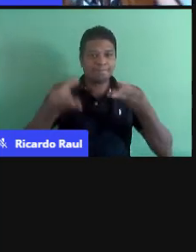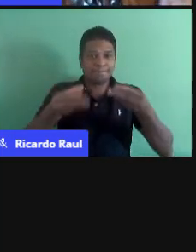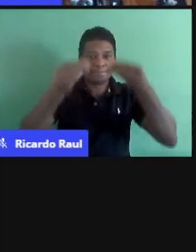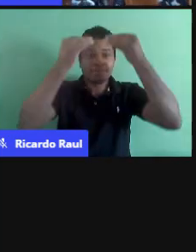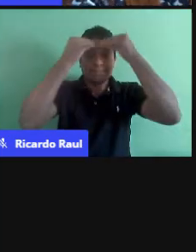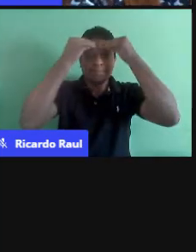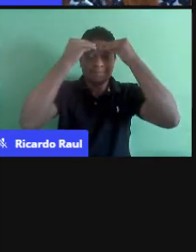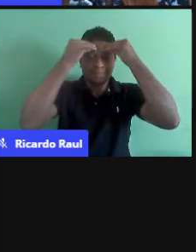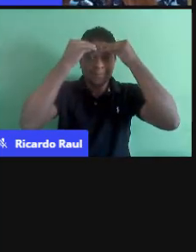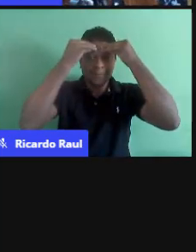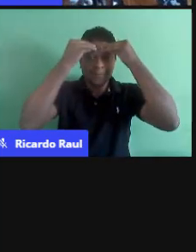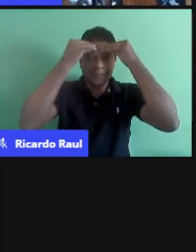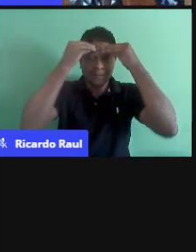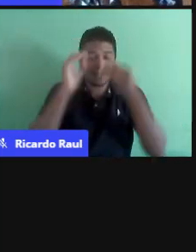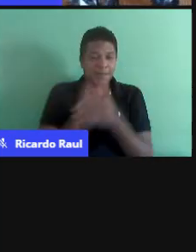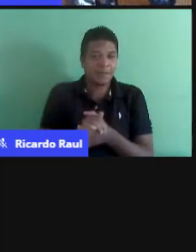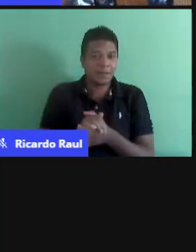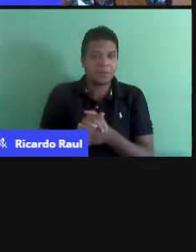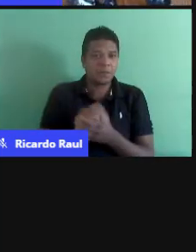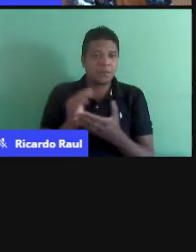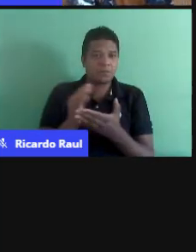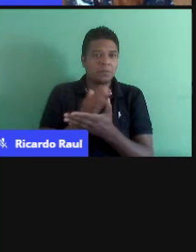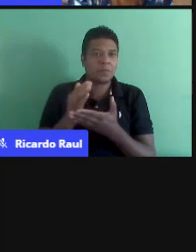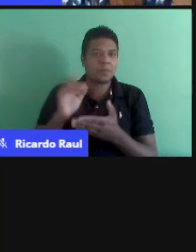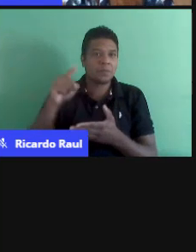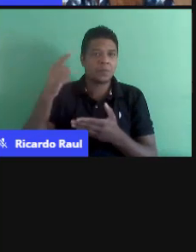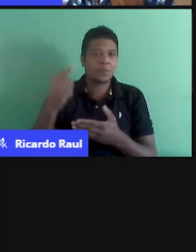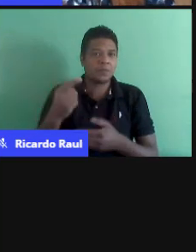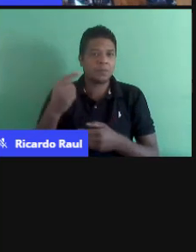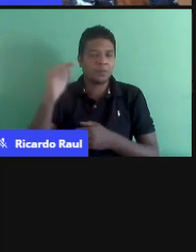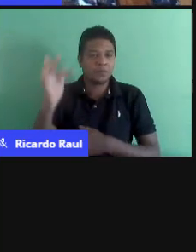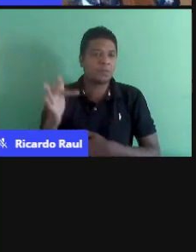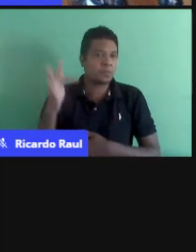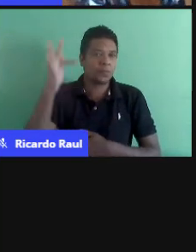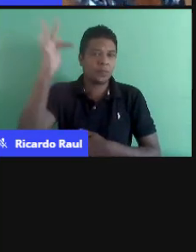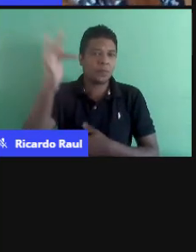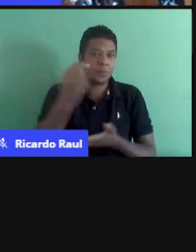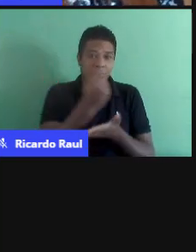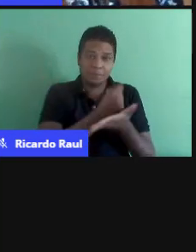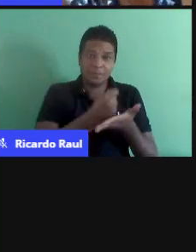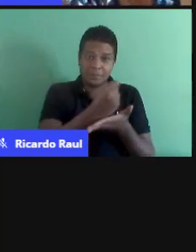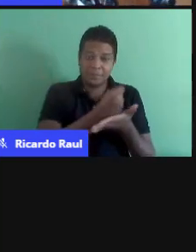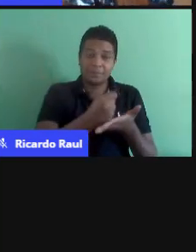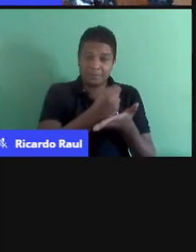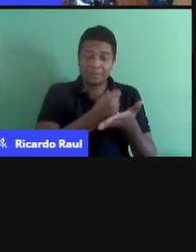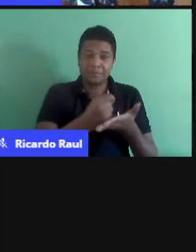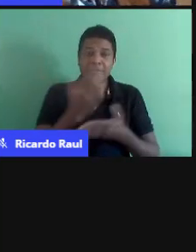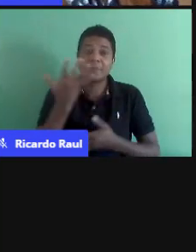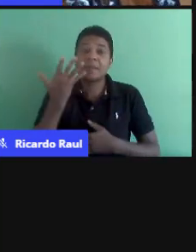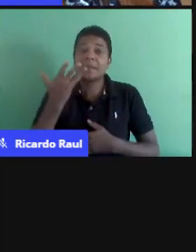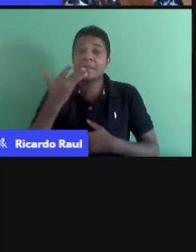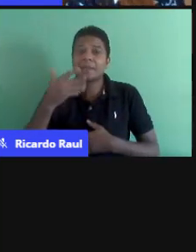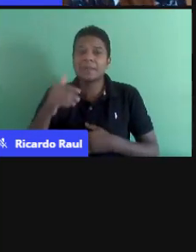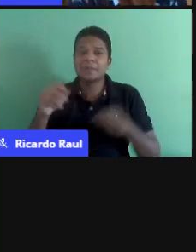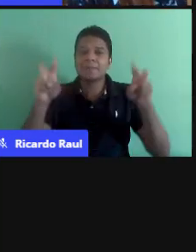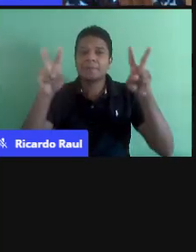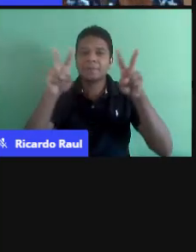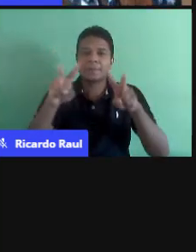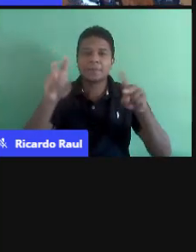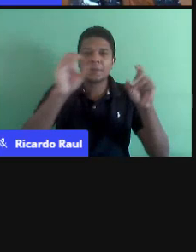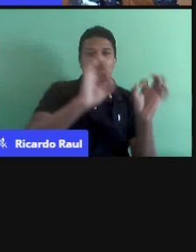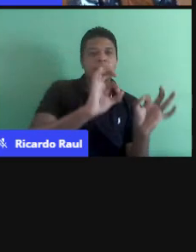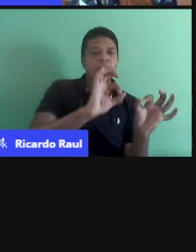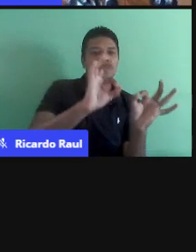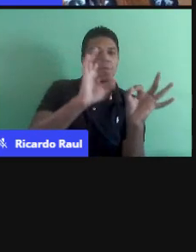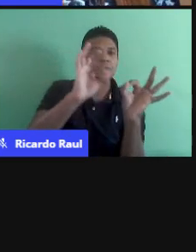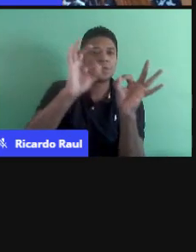ser expressos em algum momento através dos seus desenhos. Então, levar essa criança a observar a paisagem,